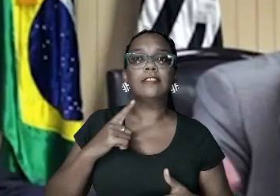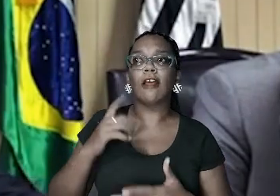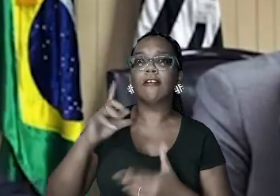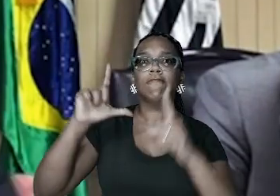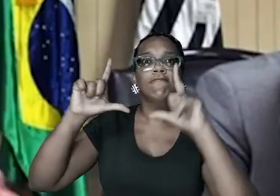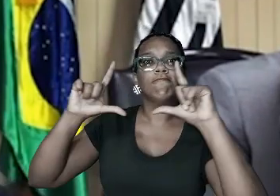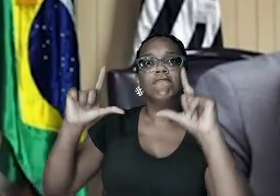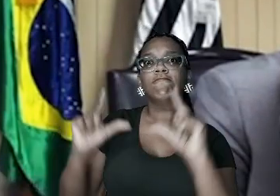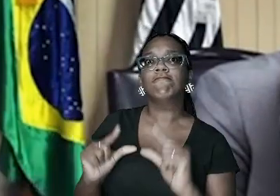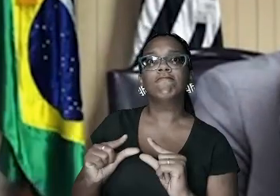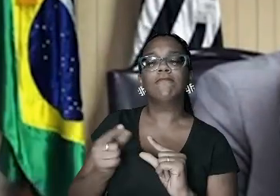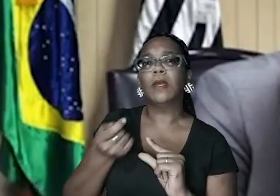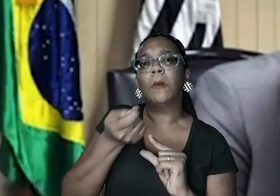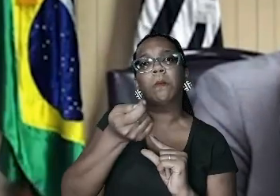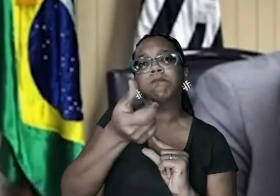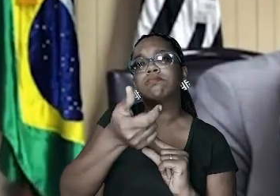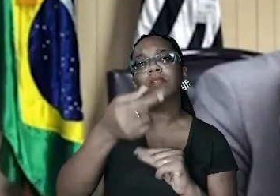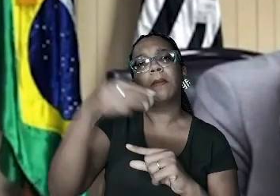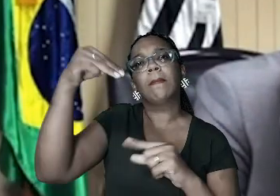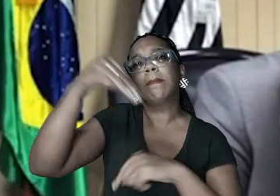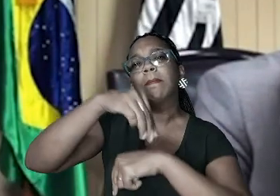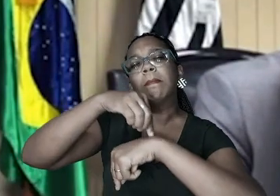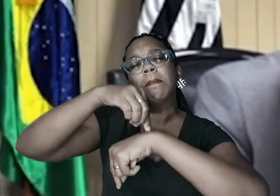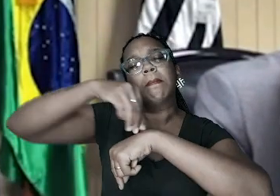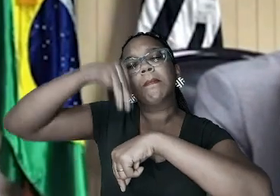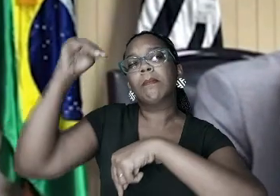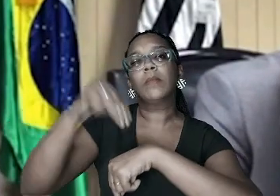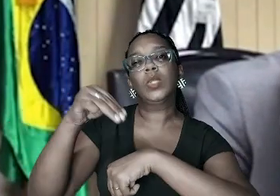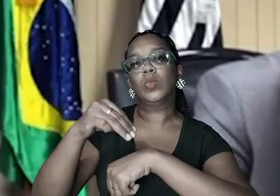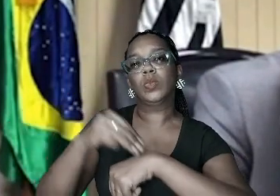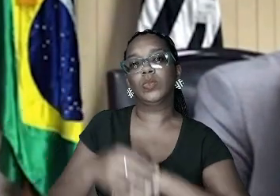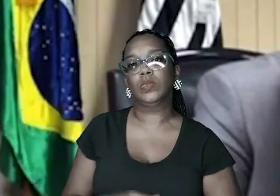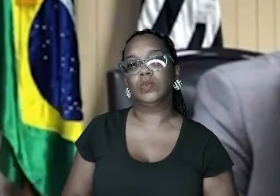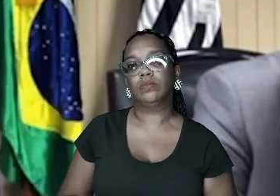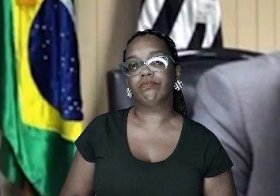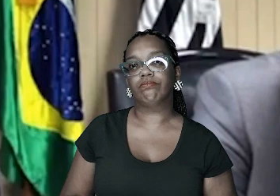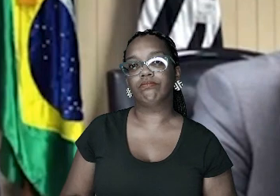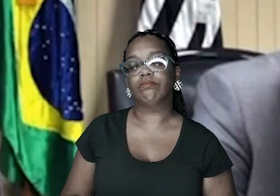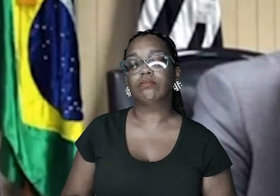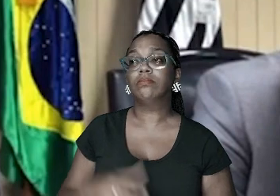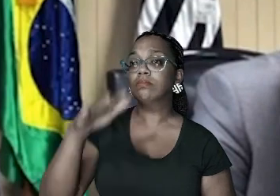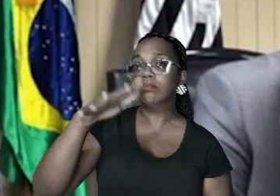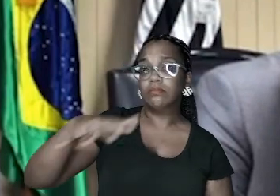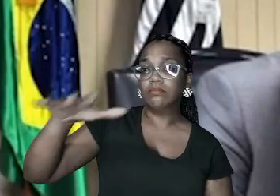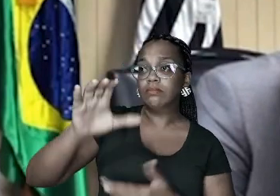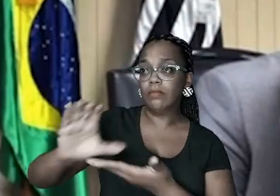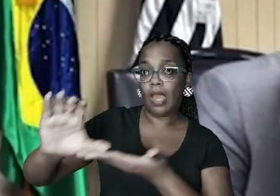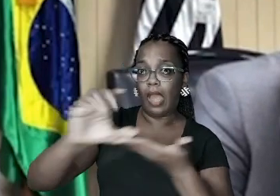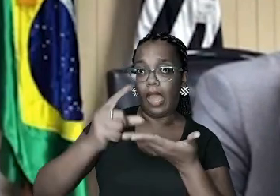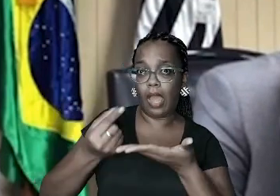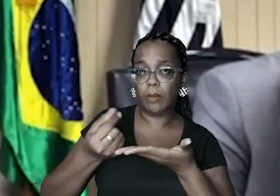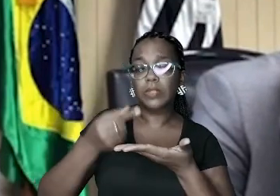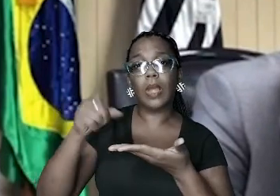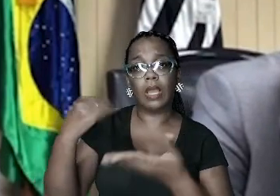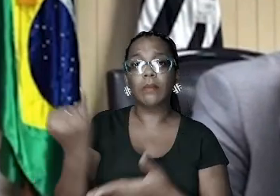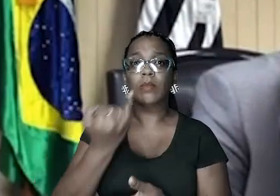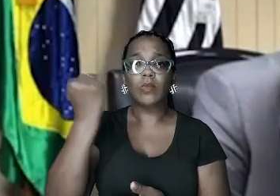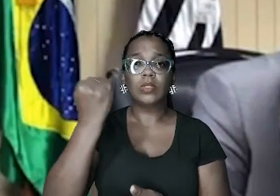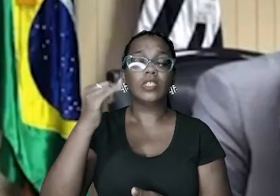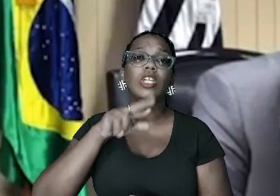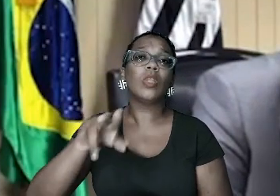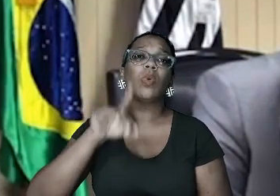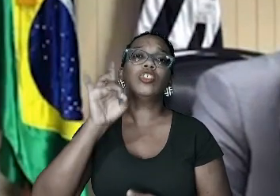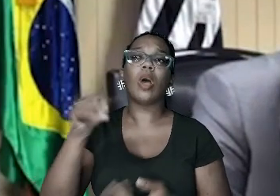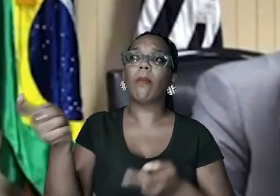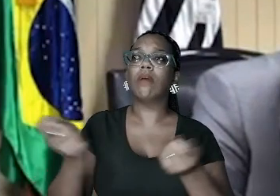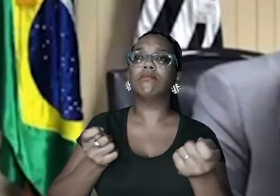que fundos de investimento com que bancos tivessem seu patrimônio reduzido em minutos eventualmente os